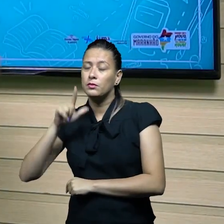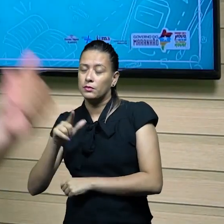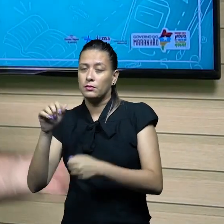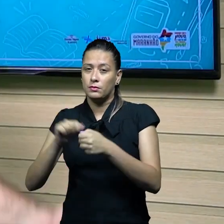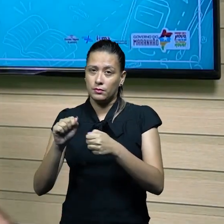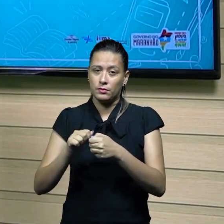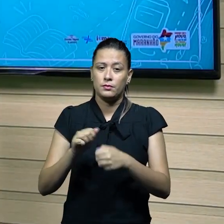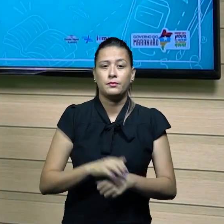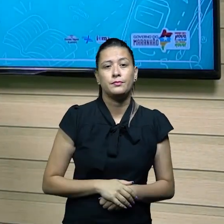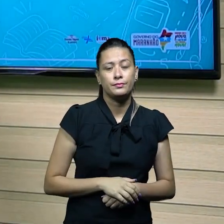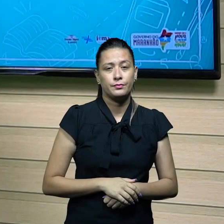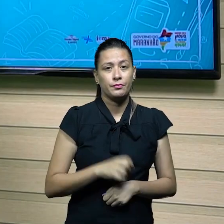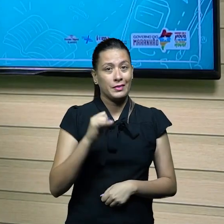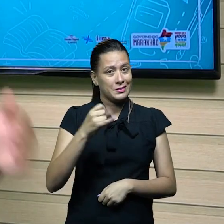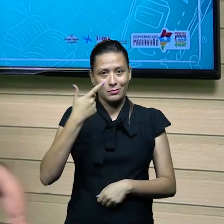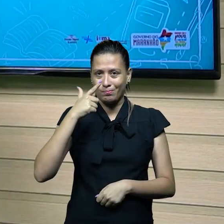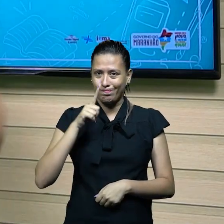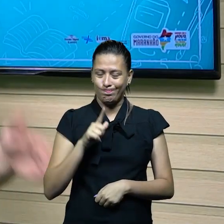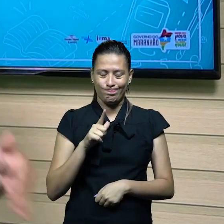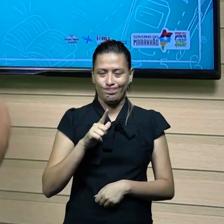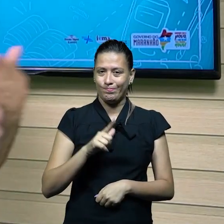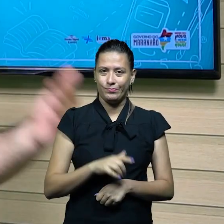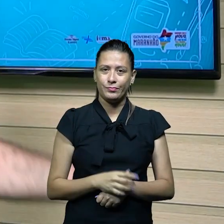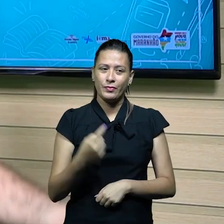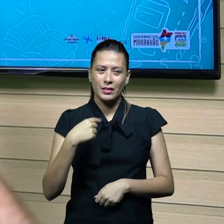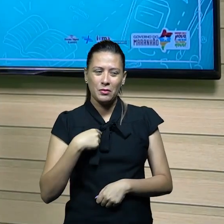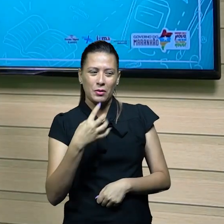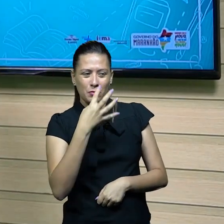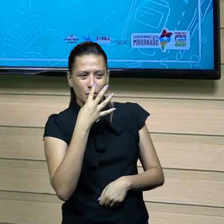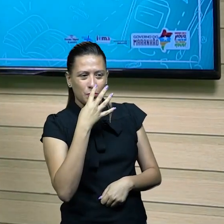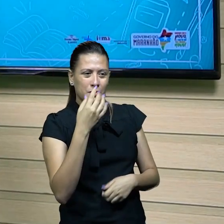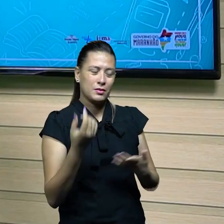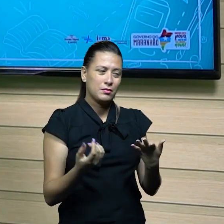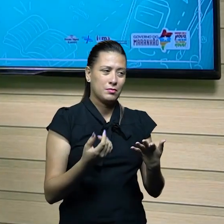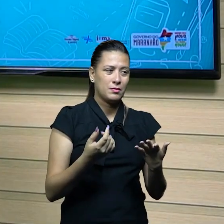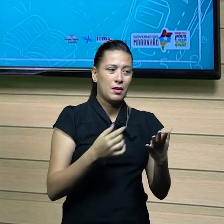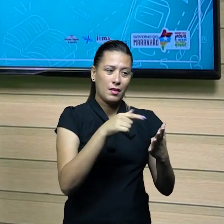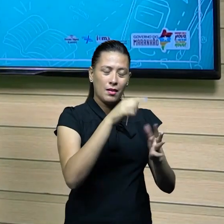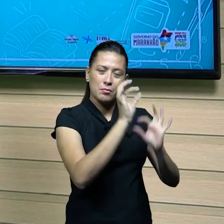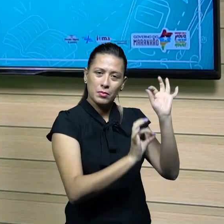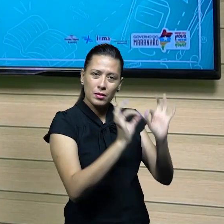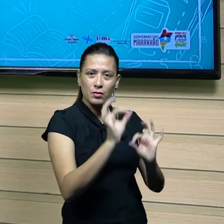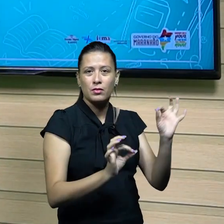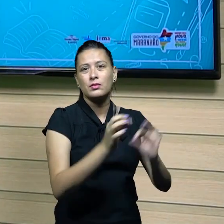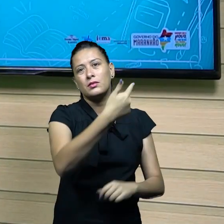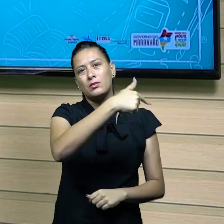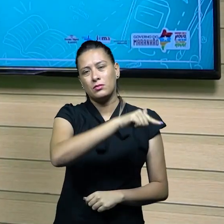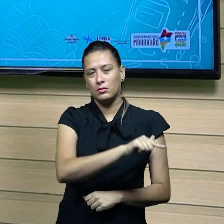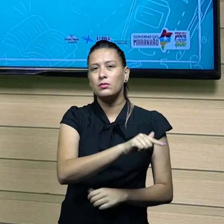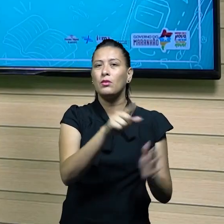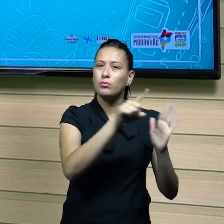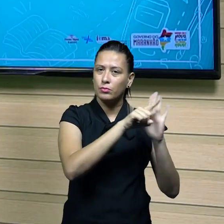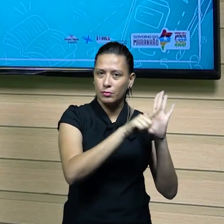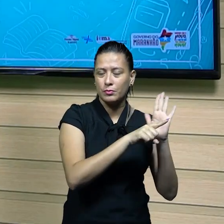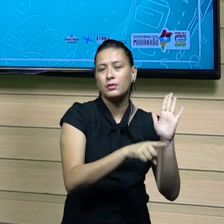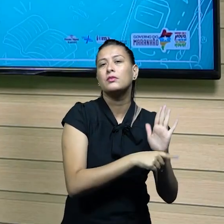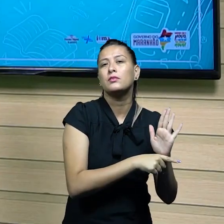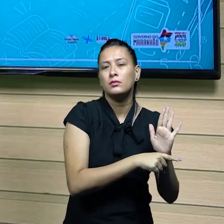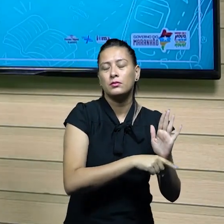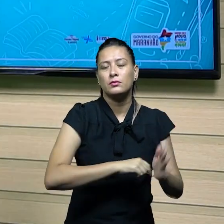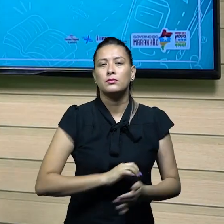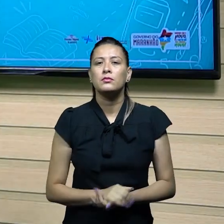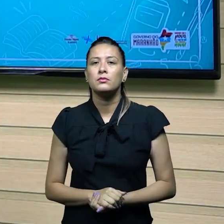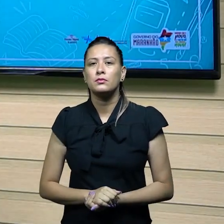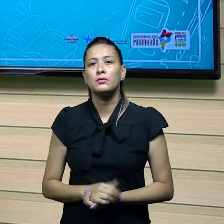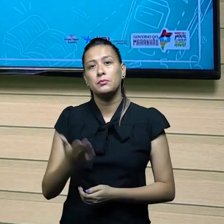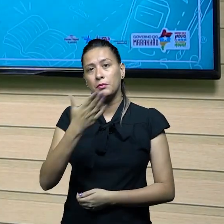ser corrigido, vou avaliar para ver o que precisa ser corrigido para melhorar aquele processo, para melhorar aquela situação financeira